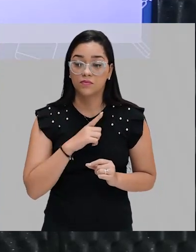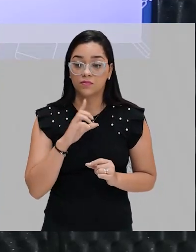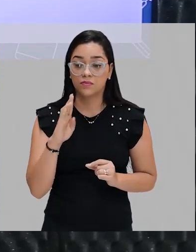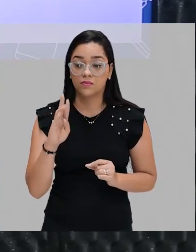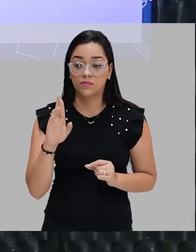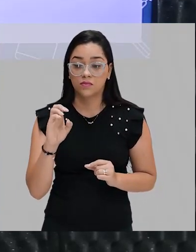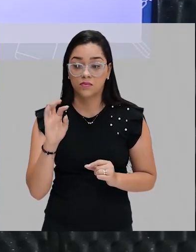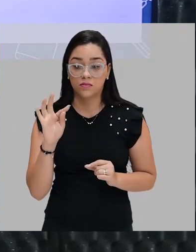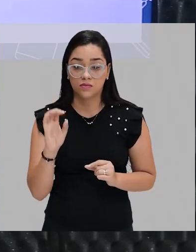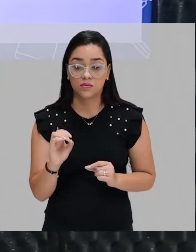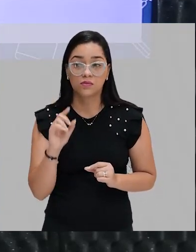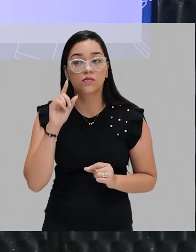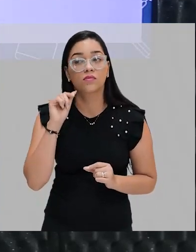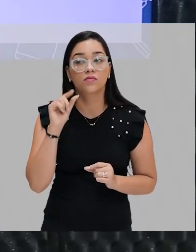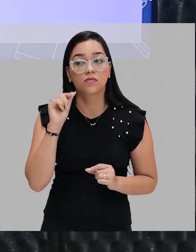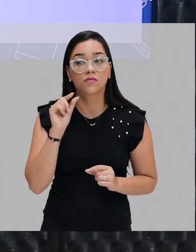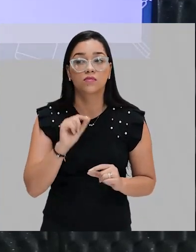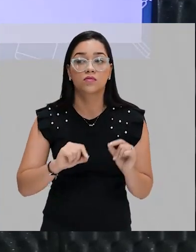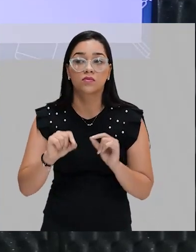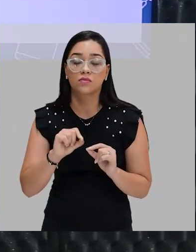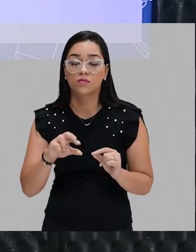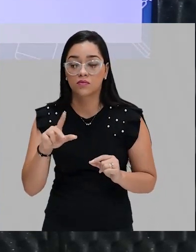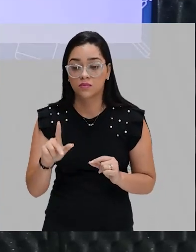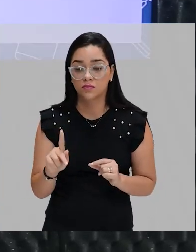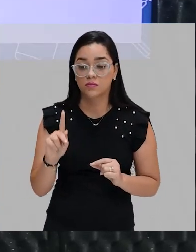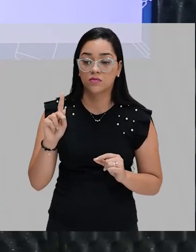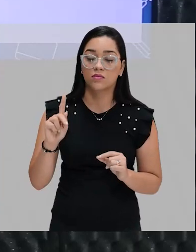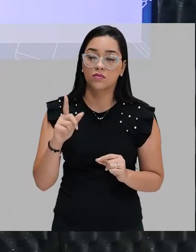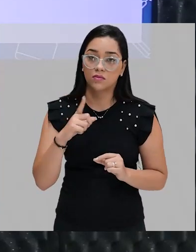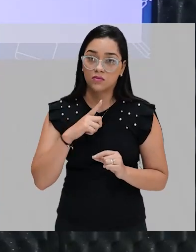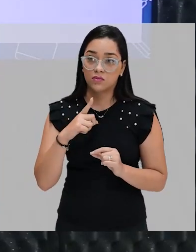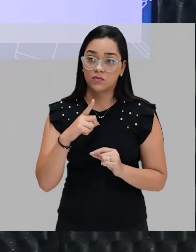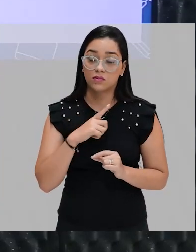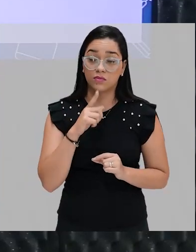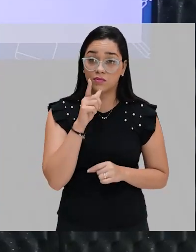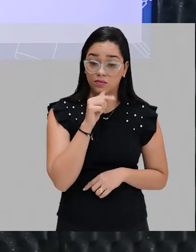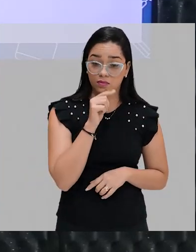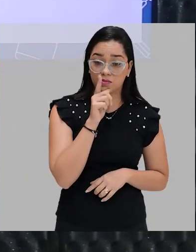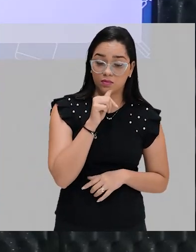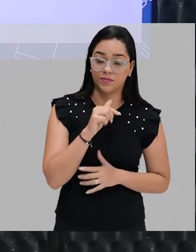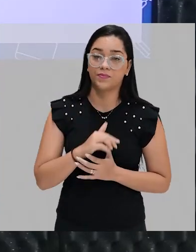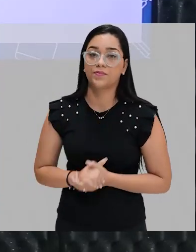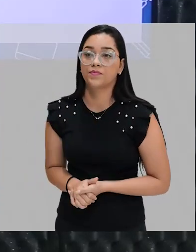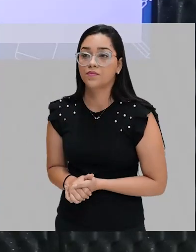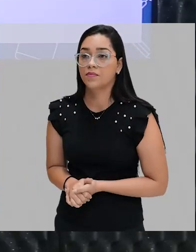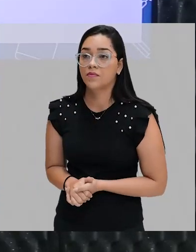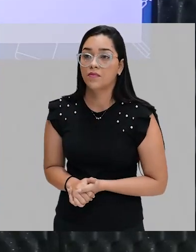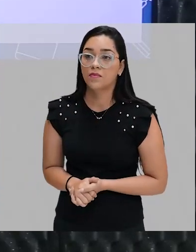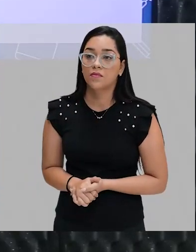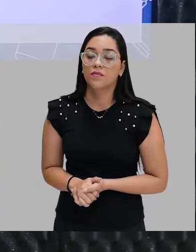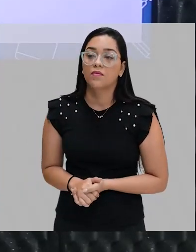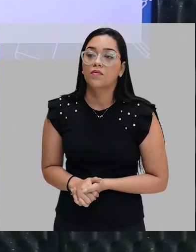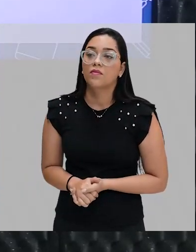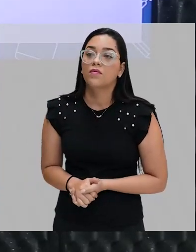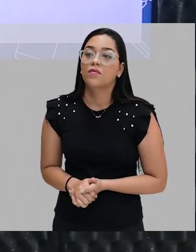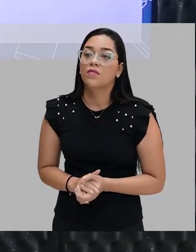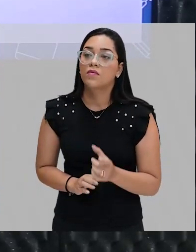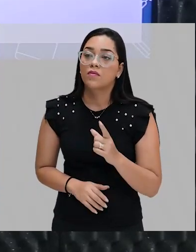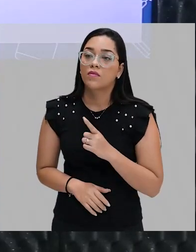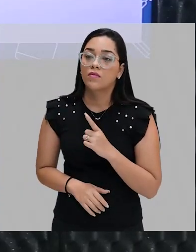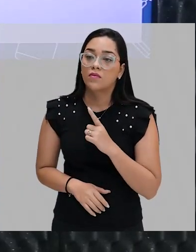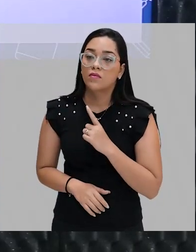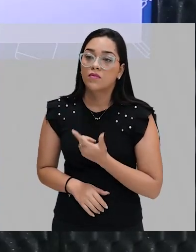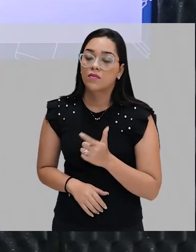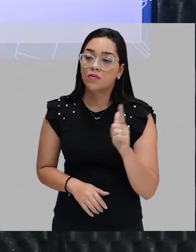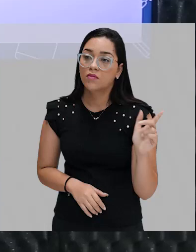brometo de sódio para cada quilograma de água, certo? E assim nós vamos ter outros valores.